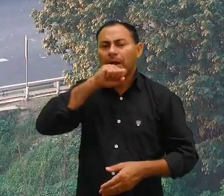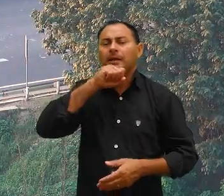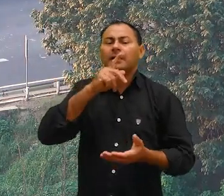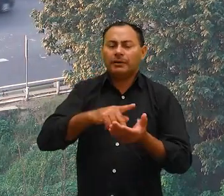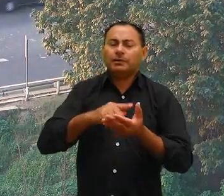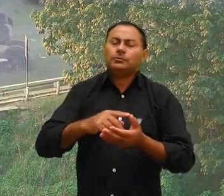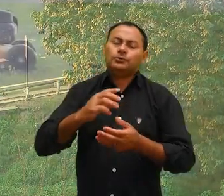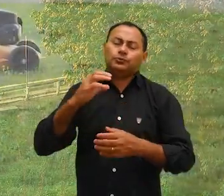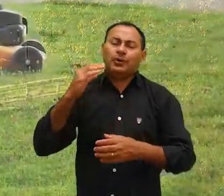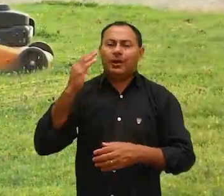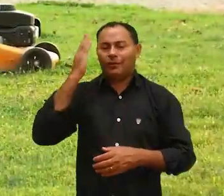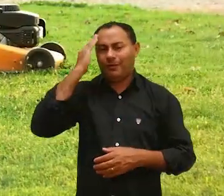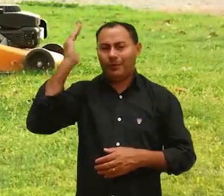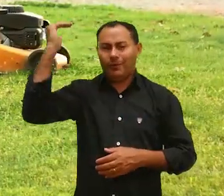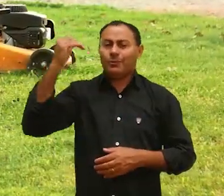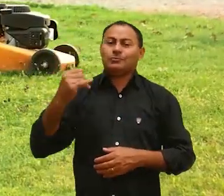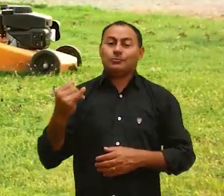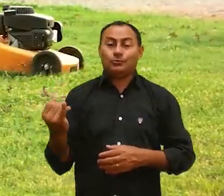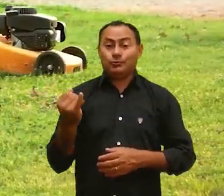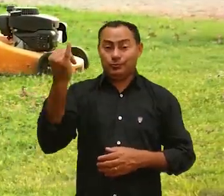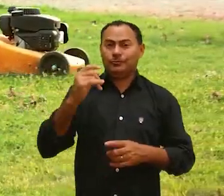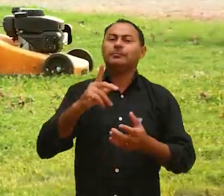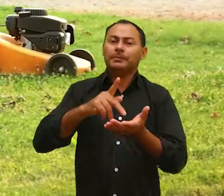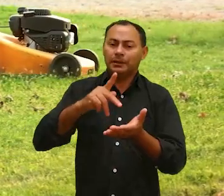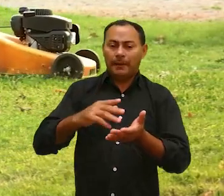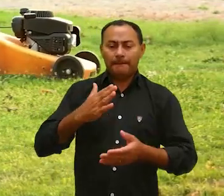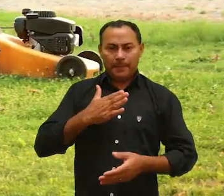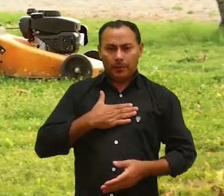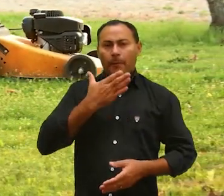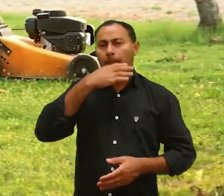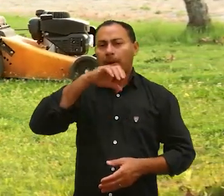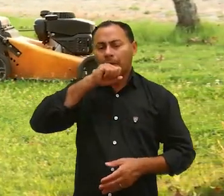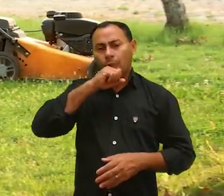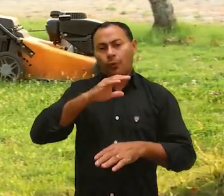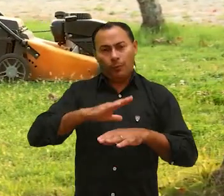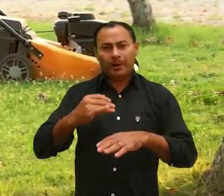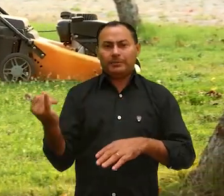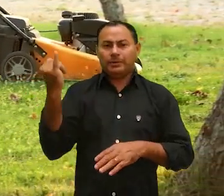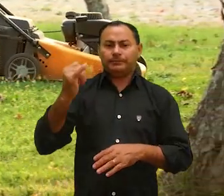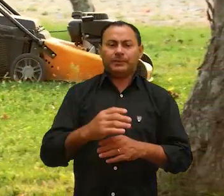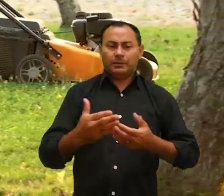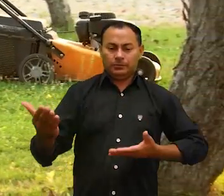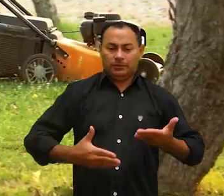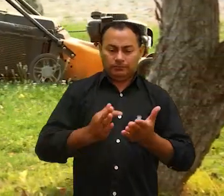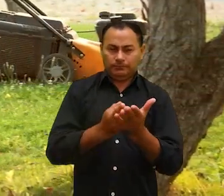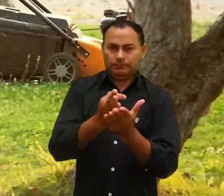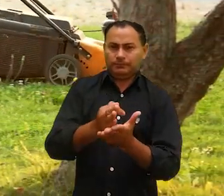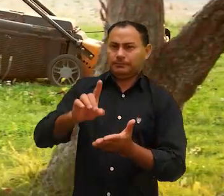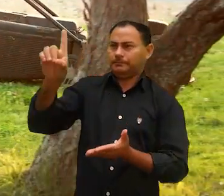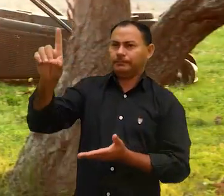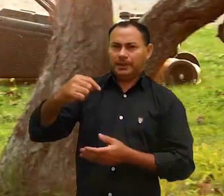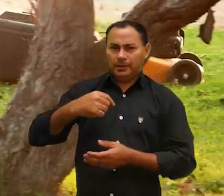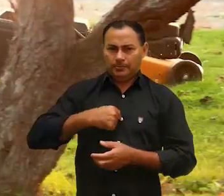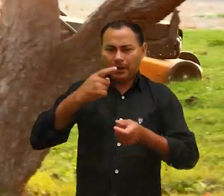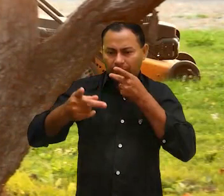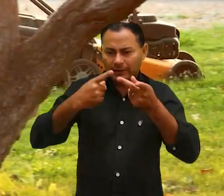um grande homem. Tudo bem, era verdade, porque meu pai era um grande homem. Ele era um servo fiel de Deus e